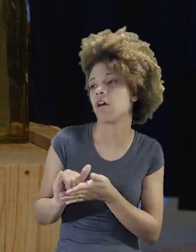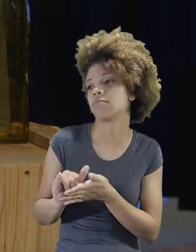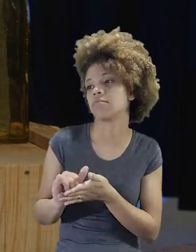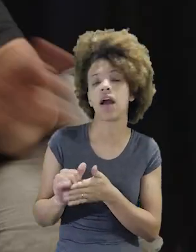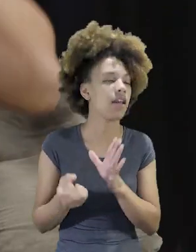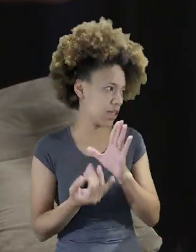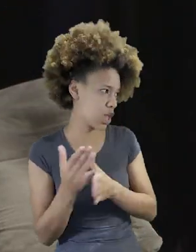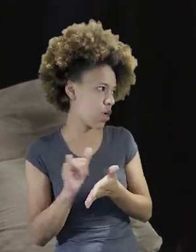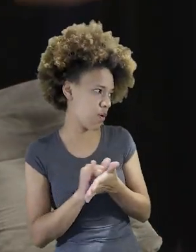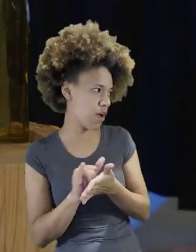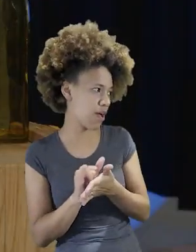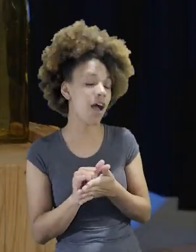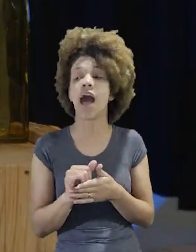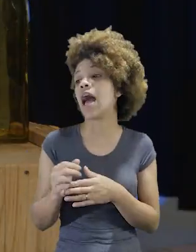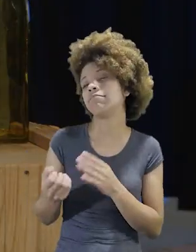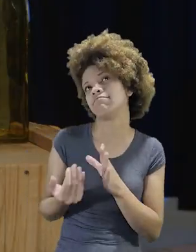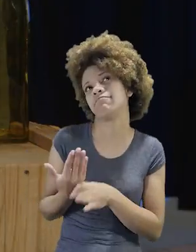Ele criou